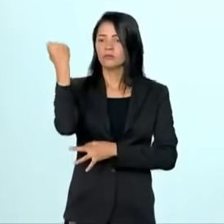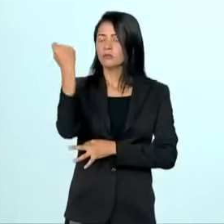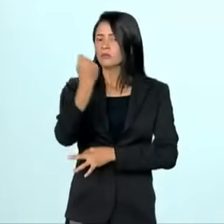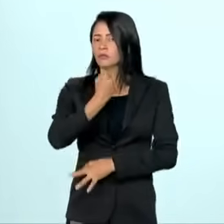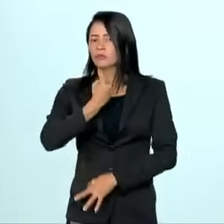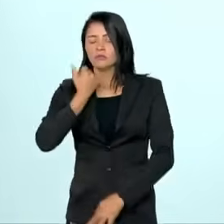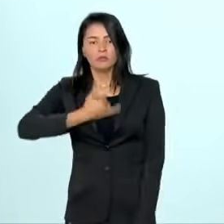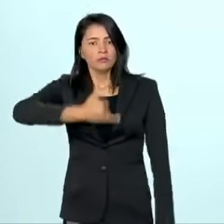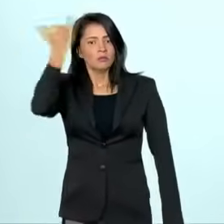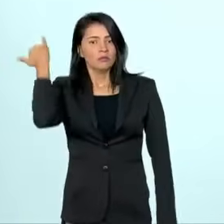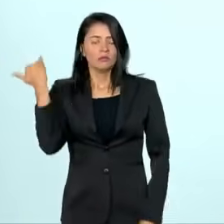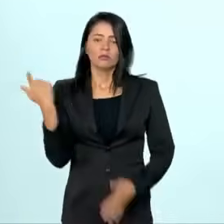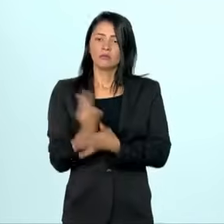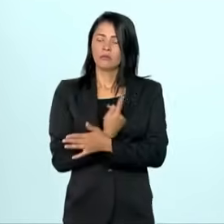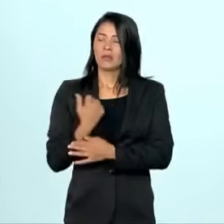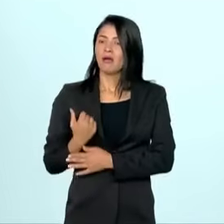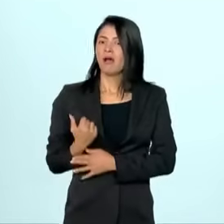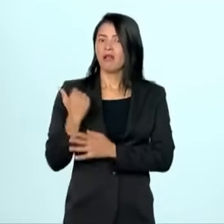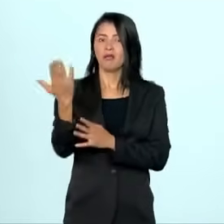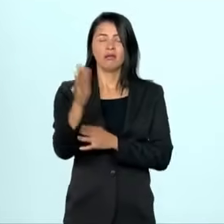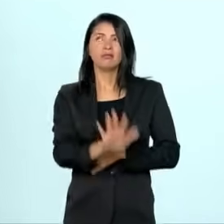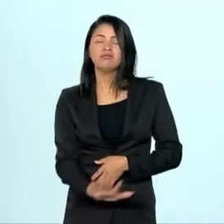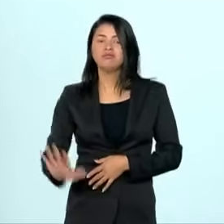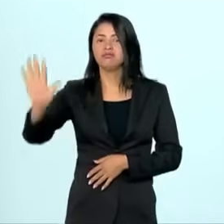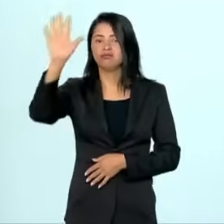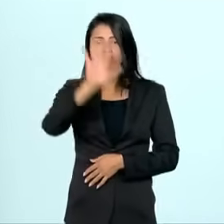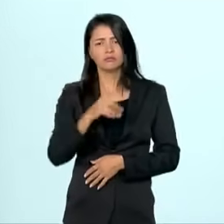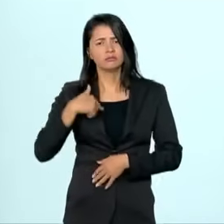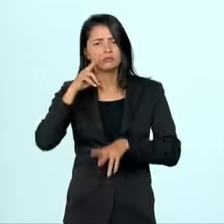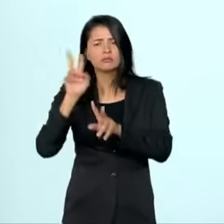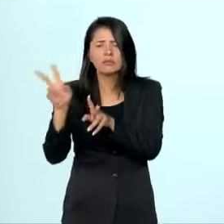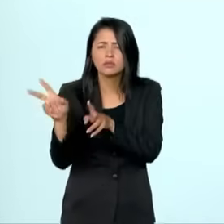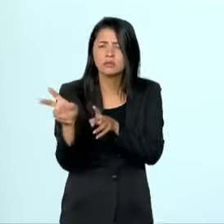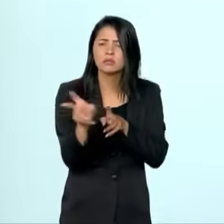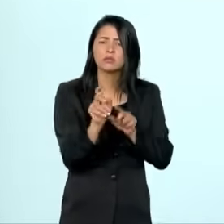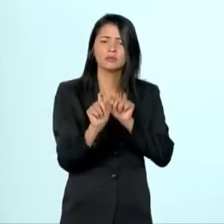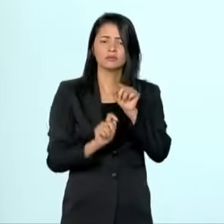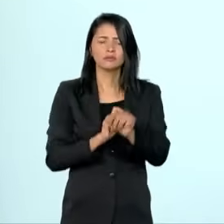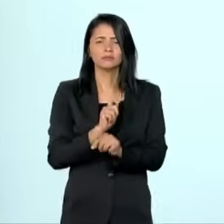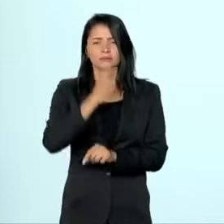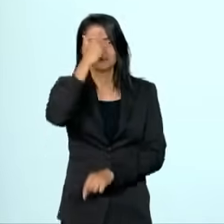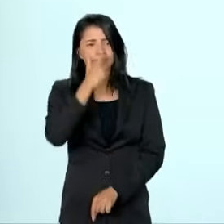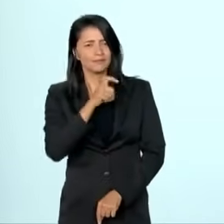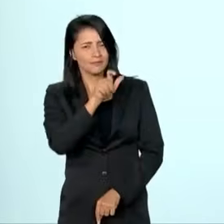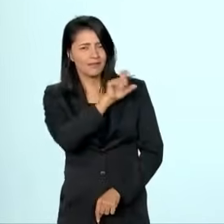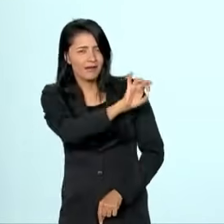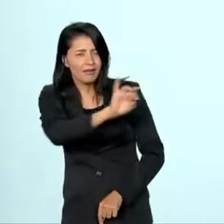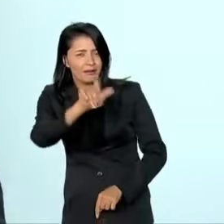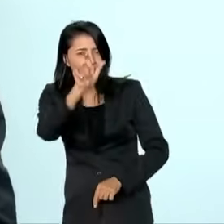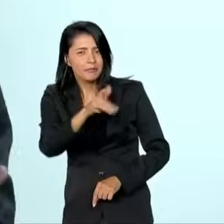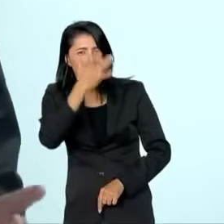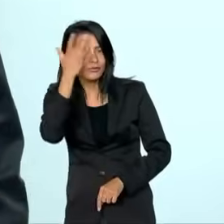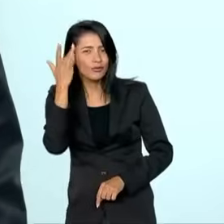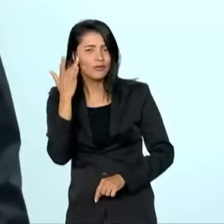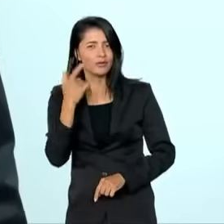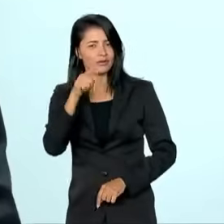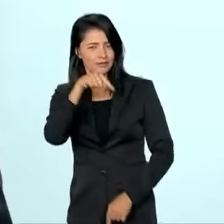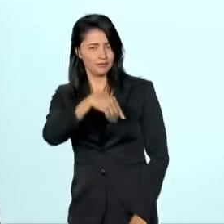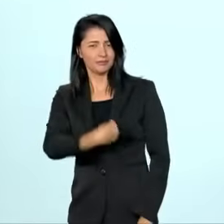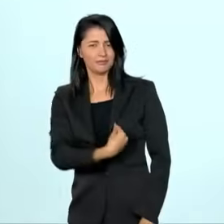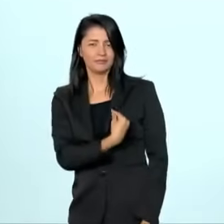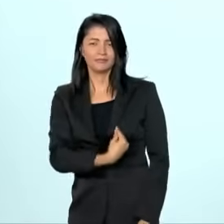Grande e é uma tragédia nacional. Eu vejo no semblante dos parlamentares que aqui estão e muitos